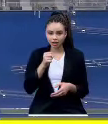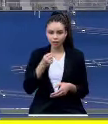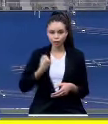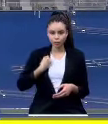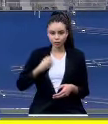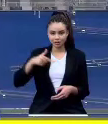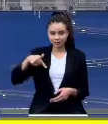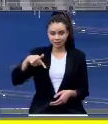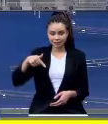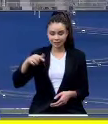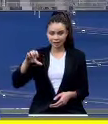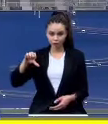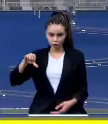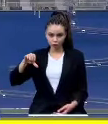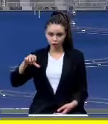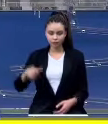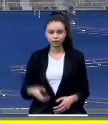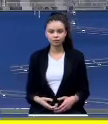Laranja, 79.